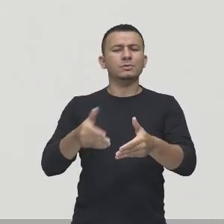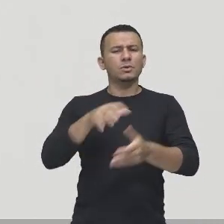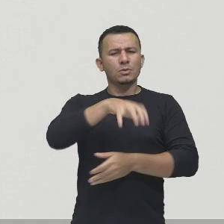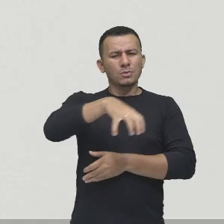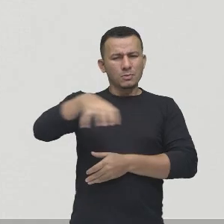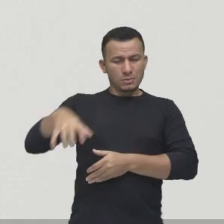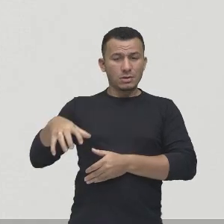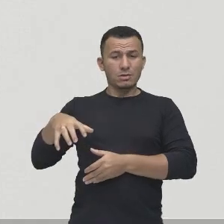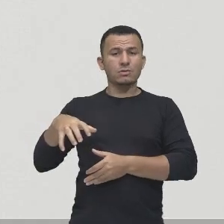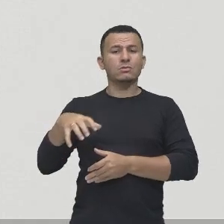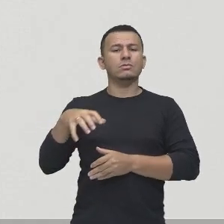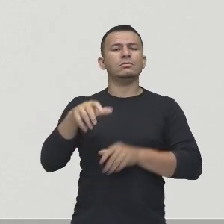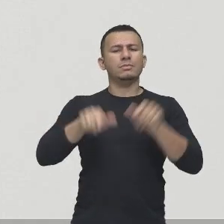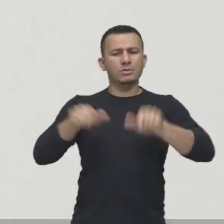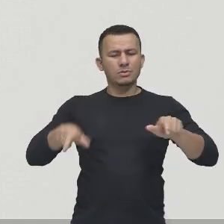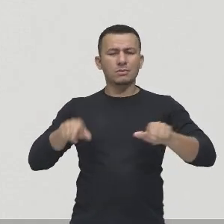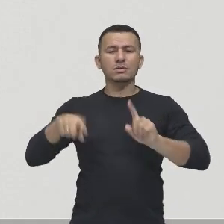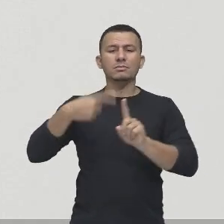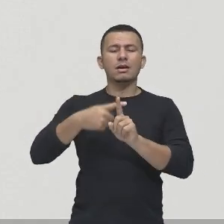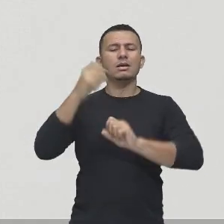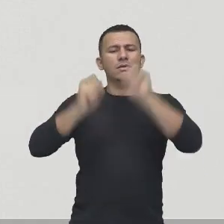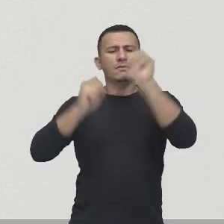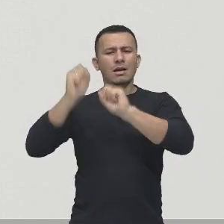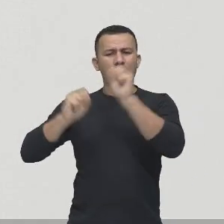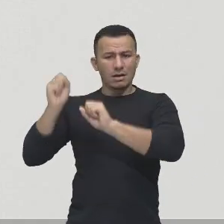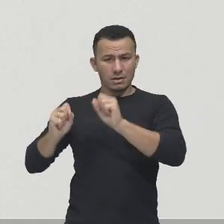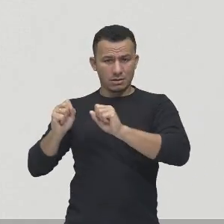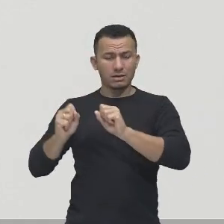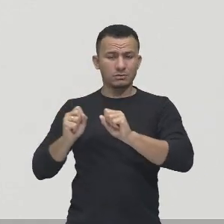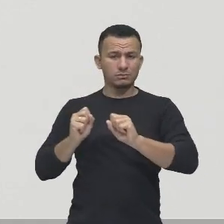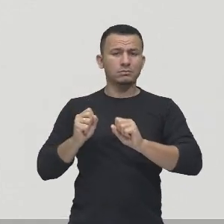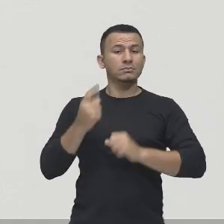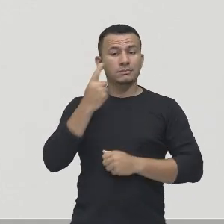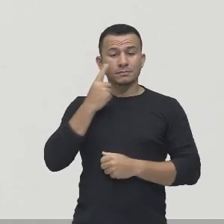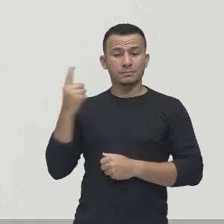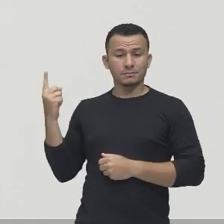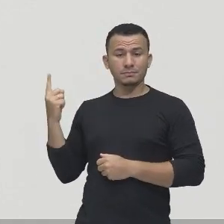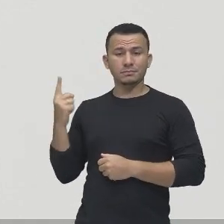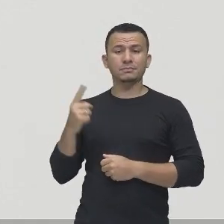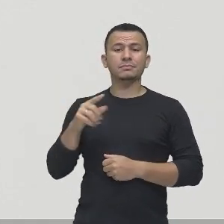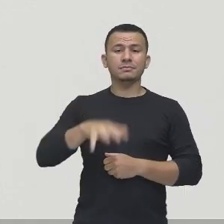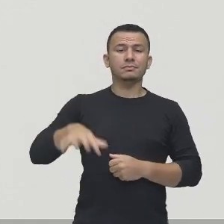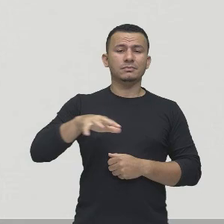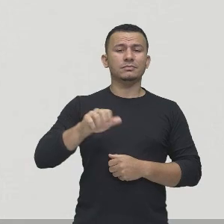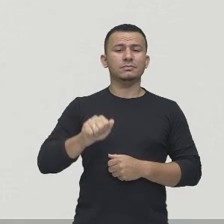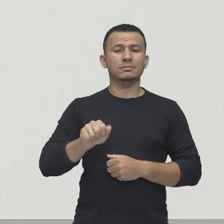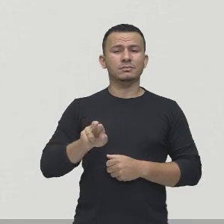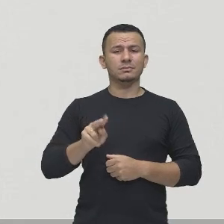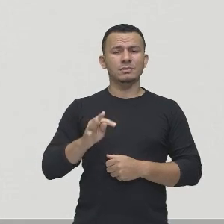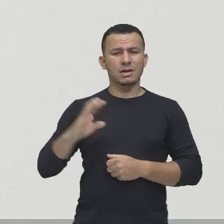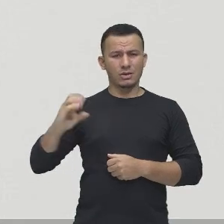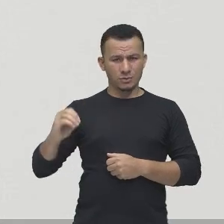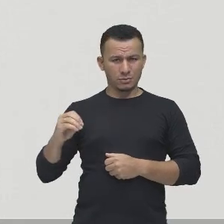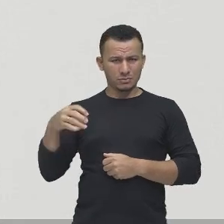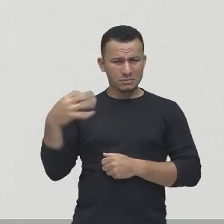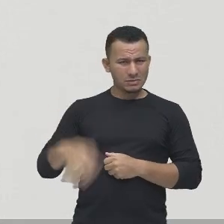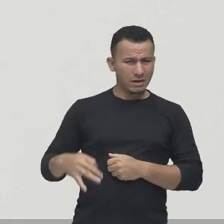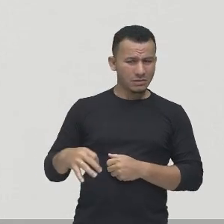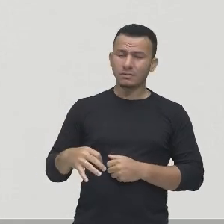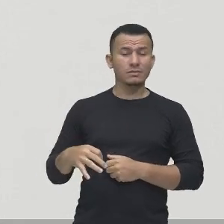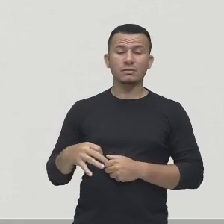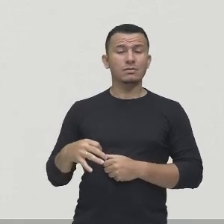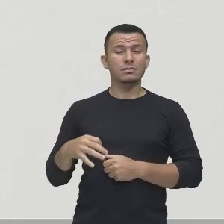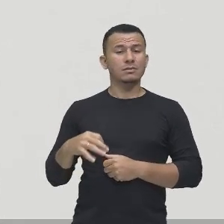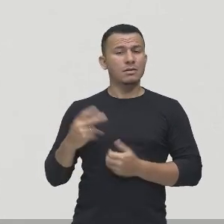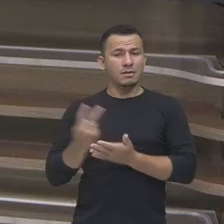a populacional, está na área setentrional do país, no Ártico. Essa informação está errada, né?